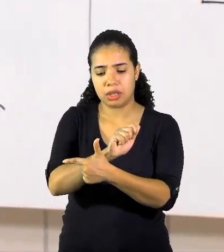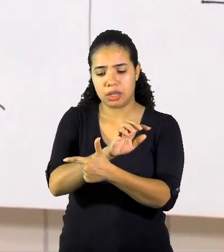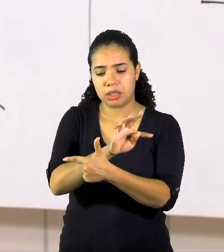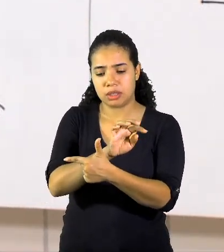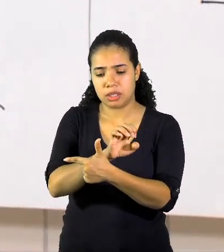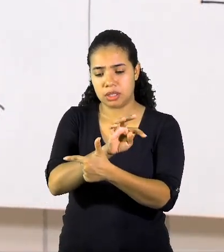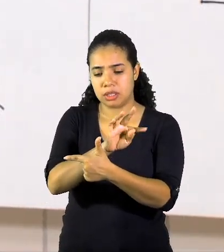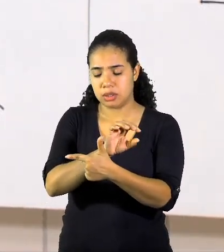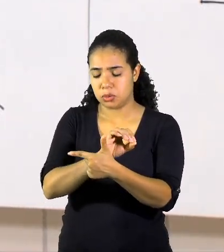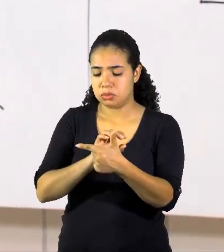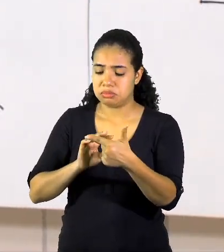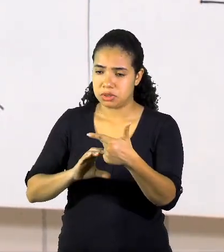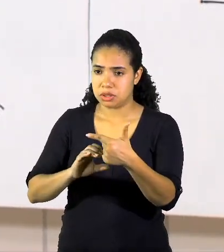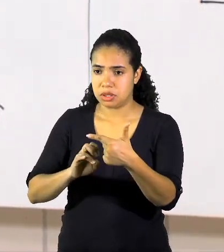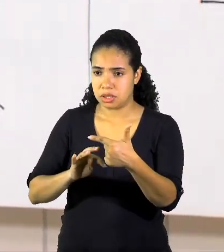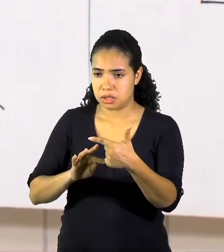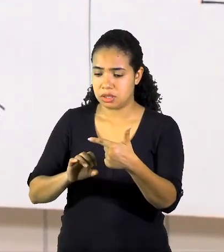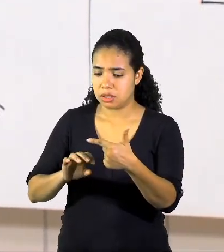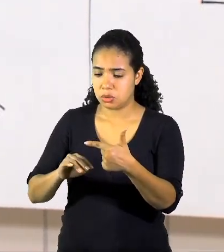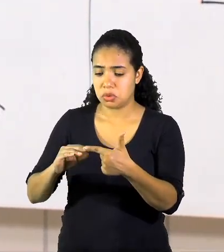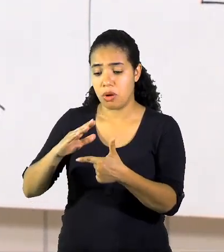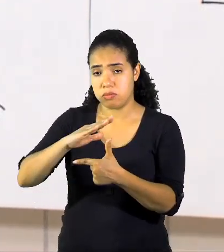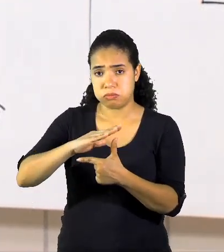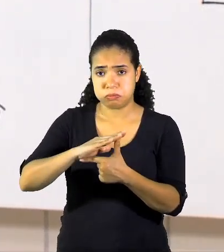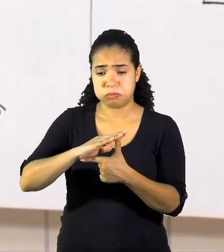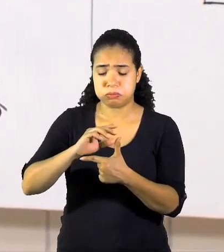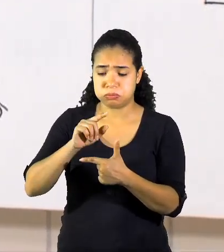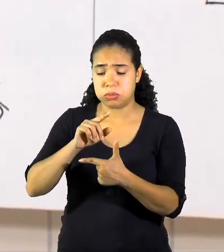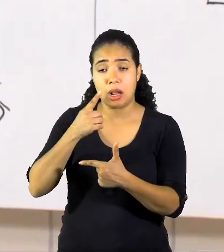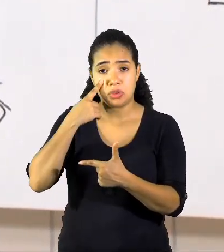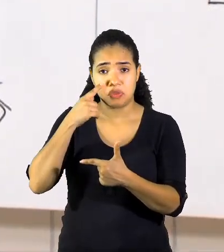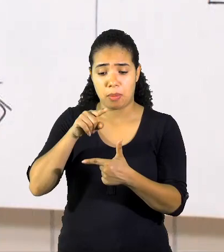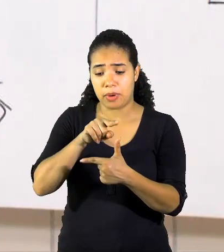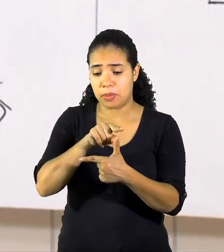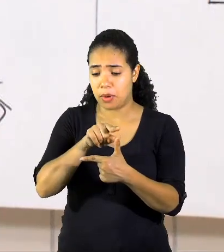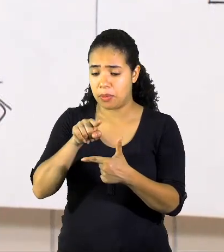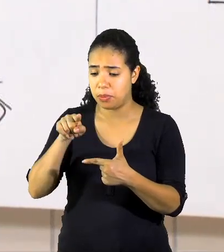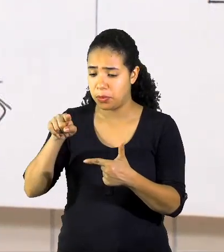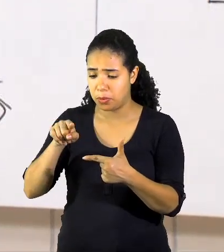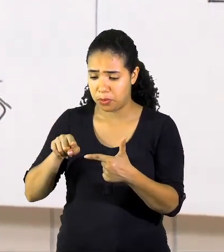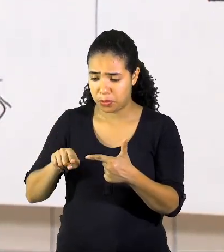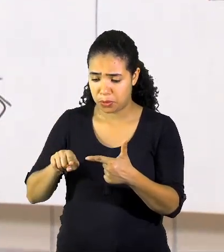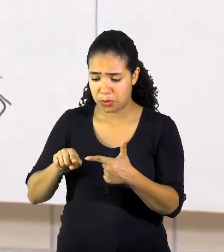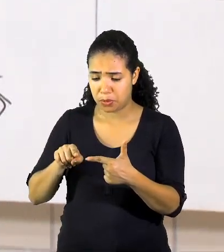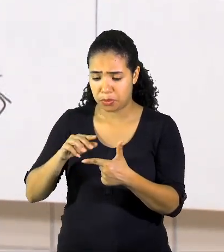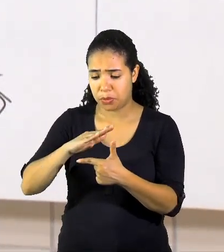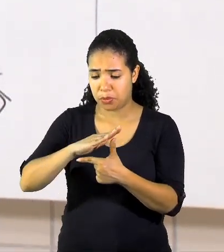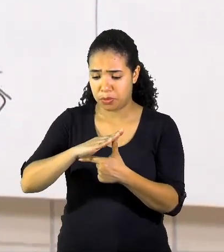retângulo. Um triângulo retângulo é um triângulo cujo ângulo maior mede 90